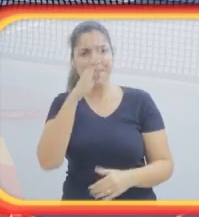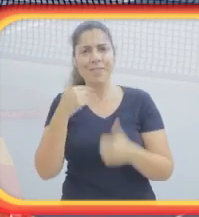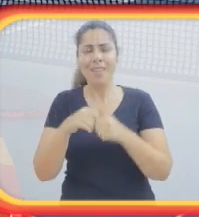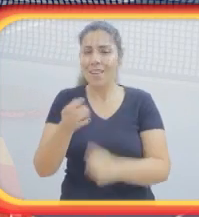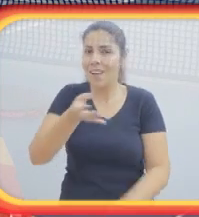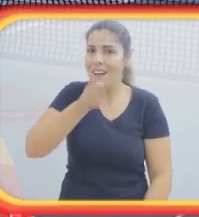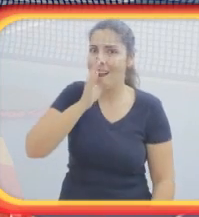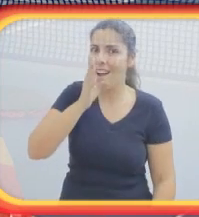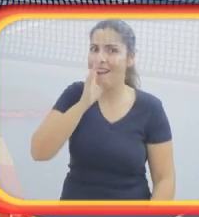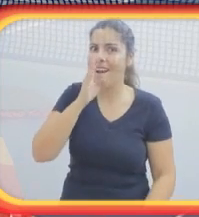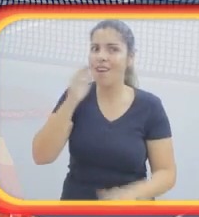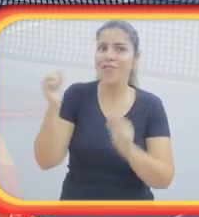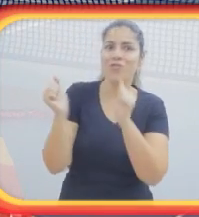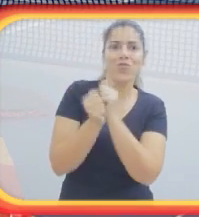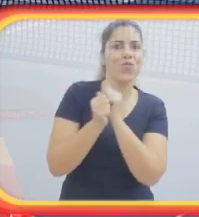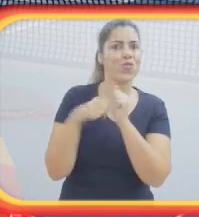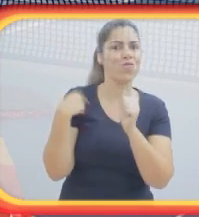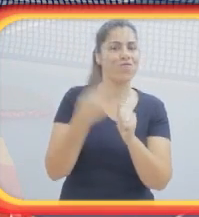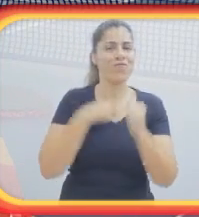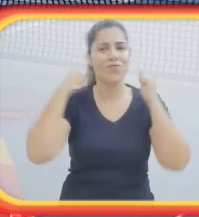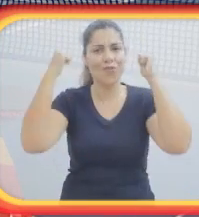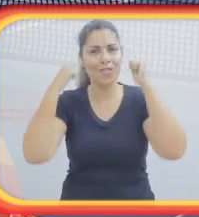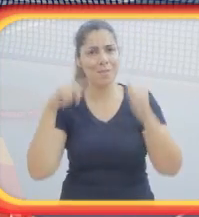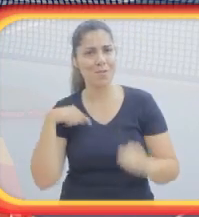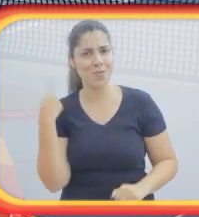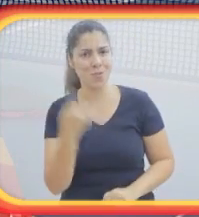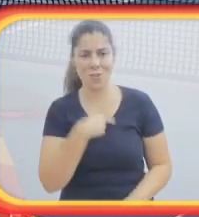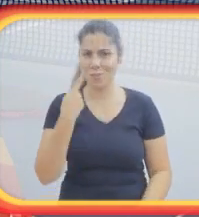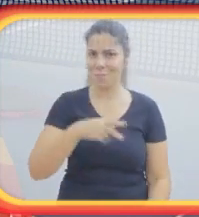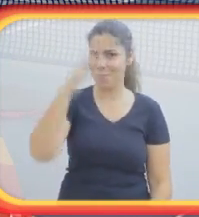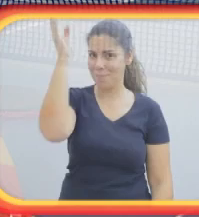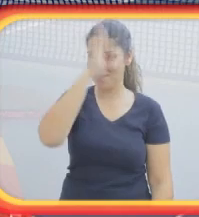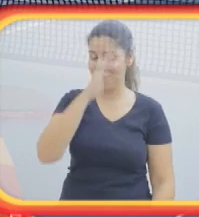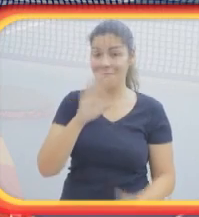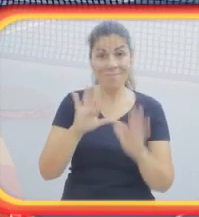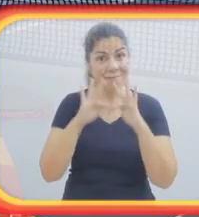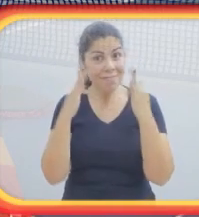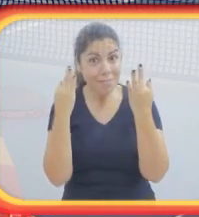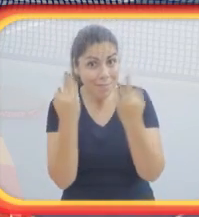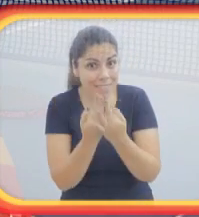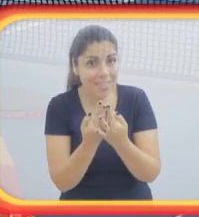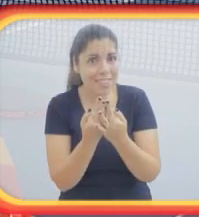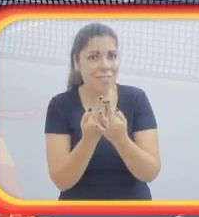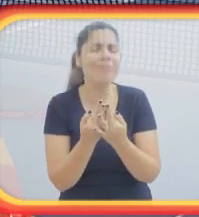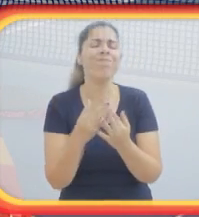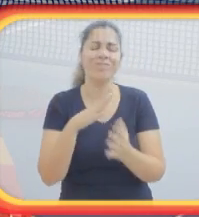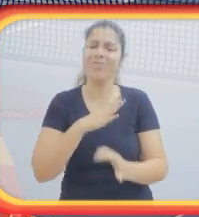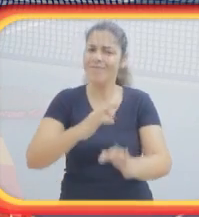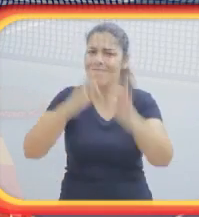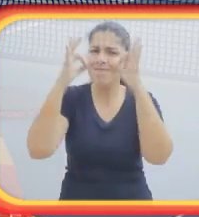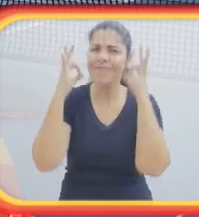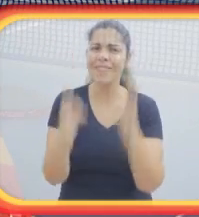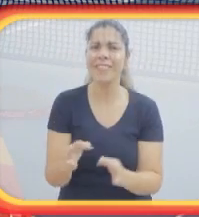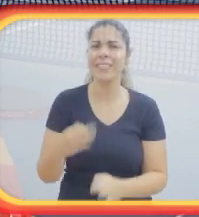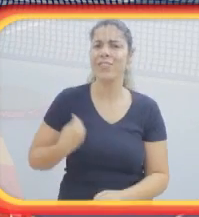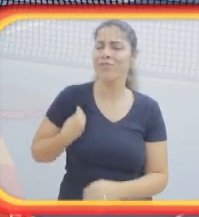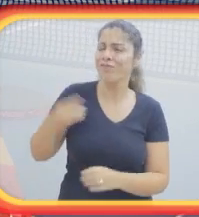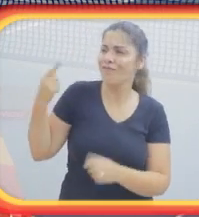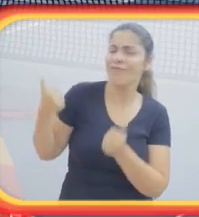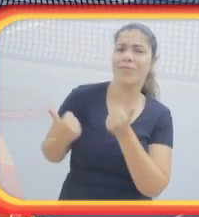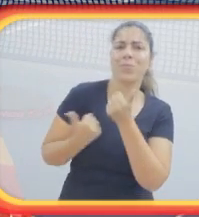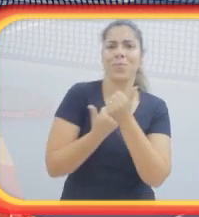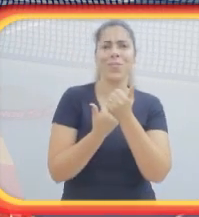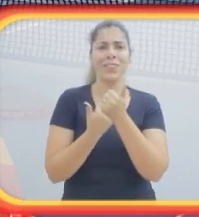poder estar participando, onde com certeza toda a população brasileira vai estar assistindo, vai estar torcendo para nós